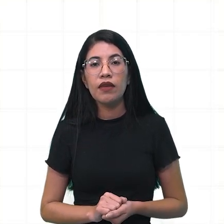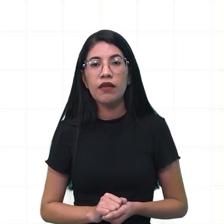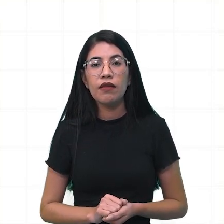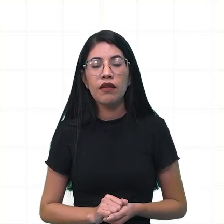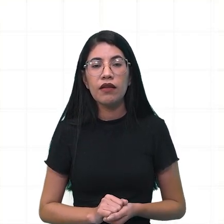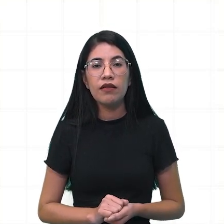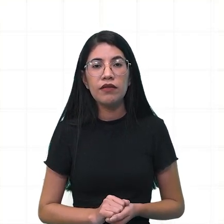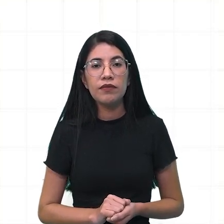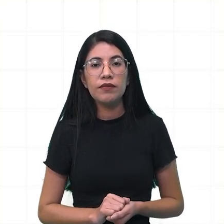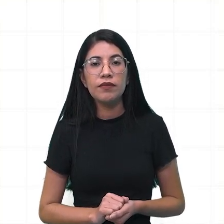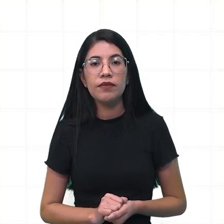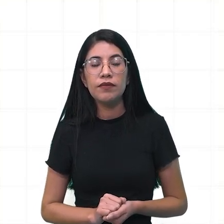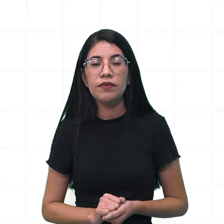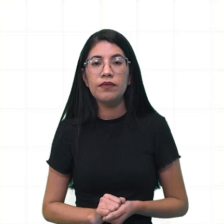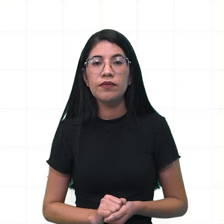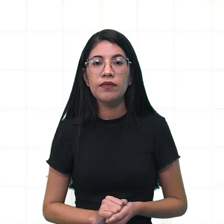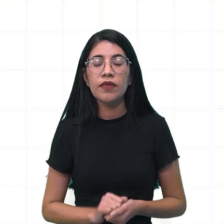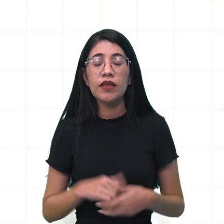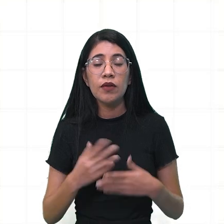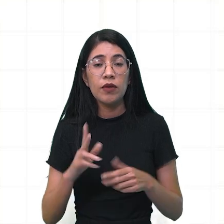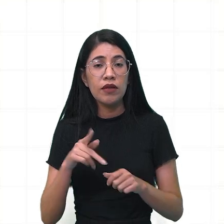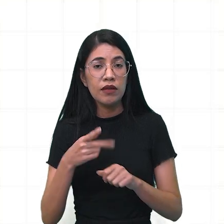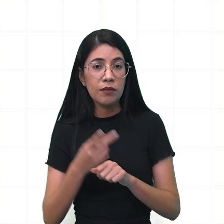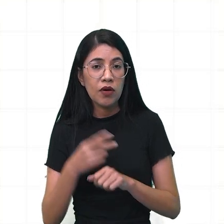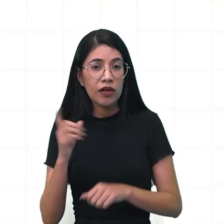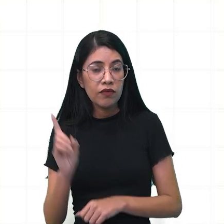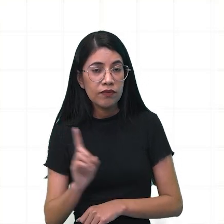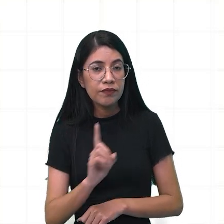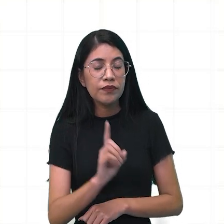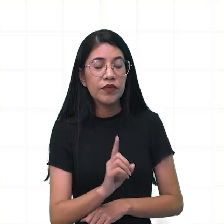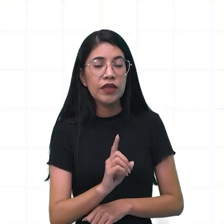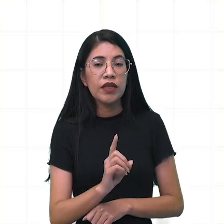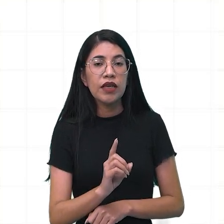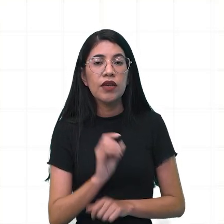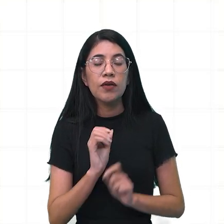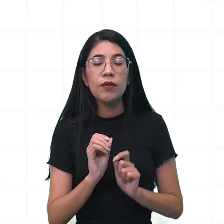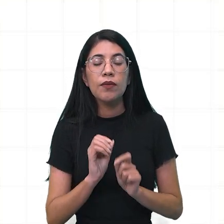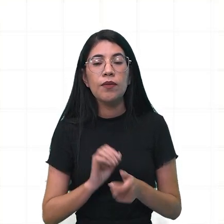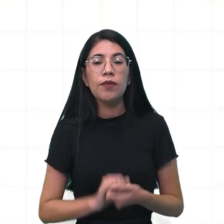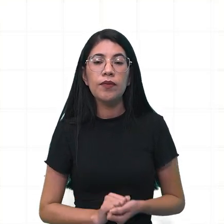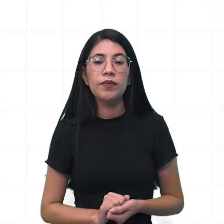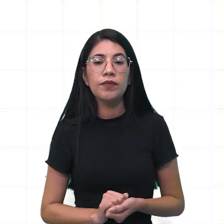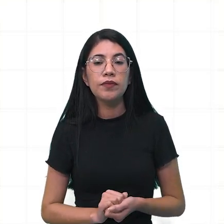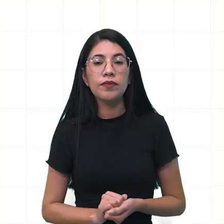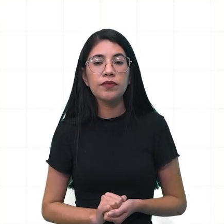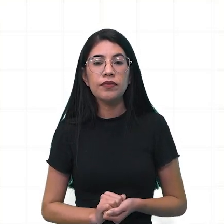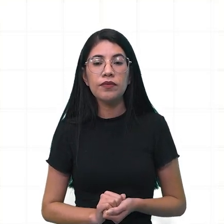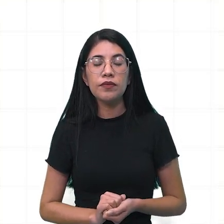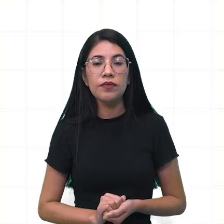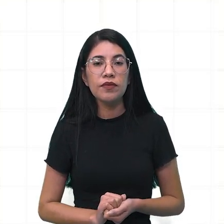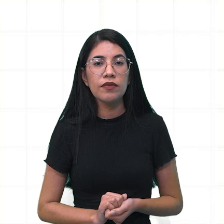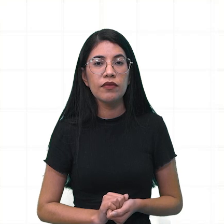perceberam muito bem aí depois ela foi lá e colocou aqui ó